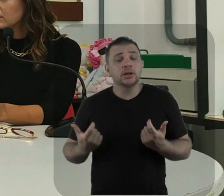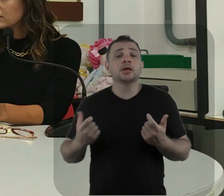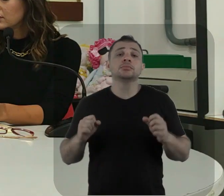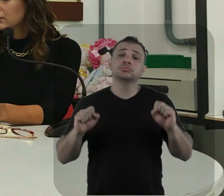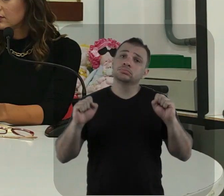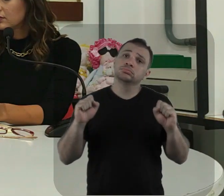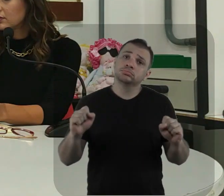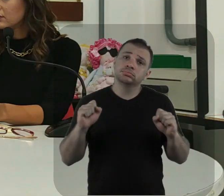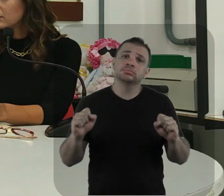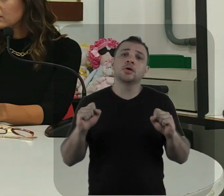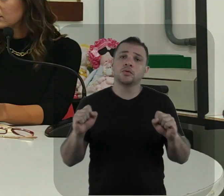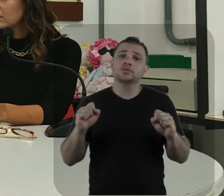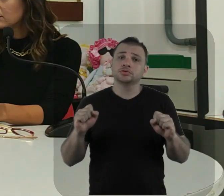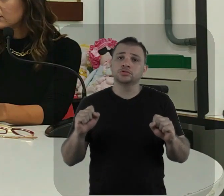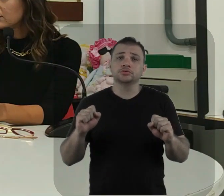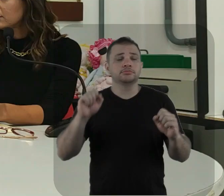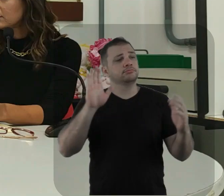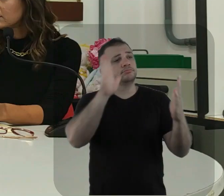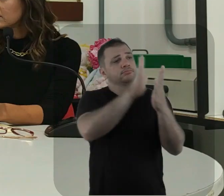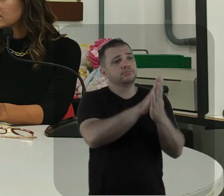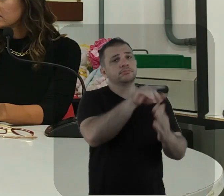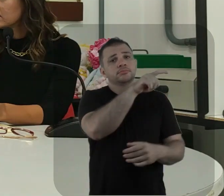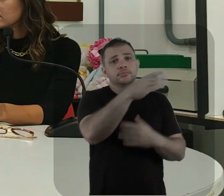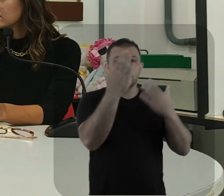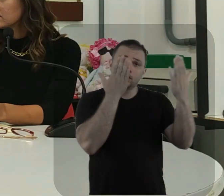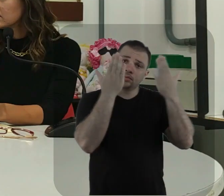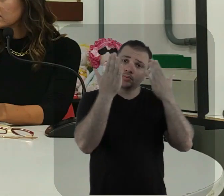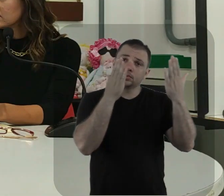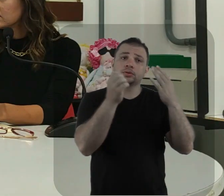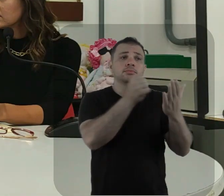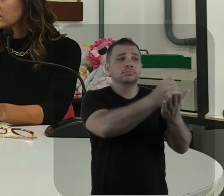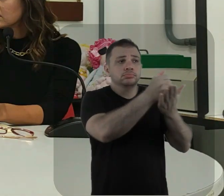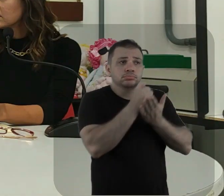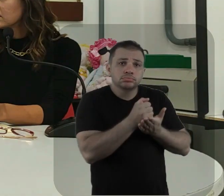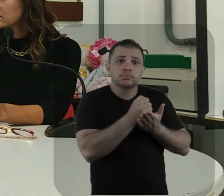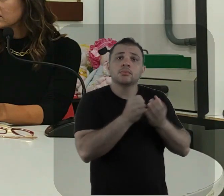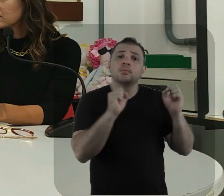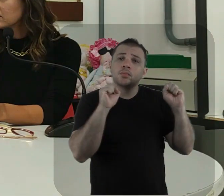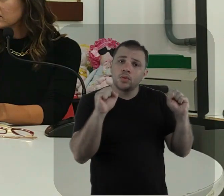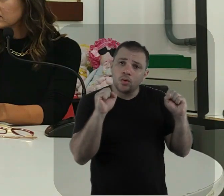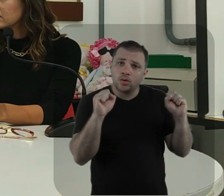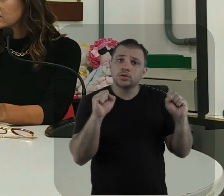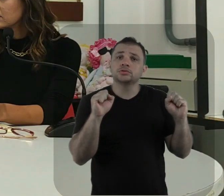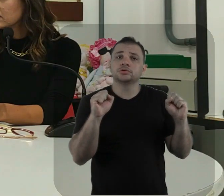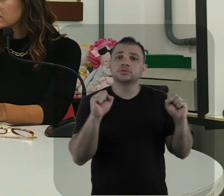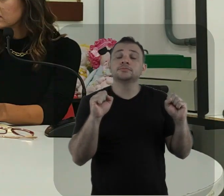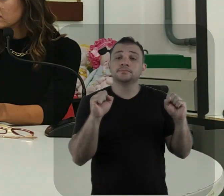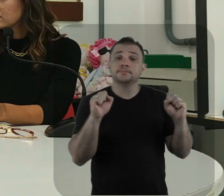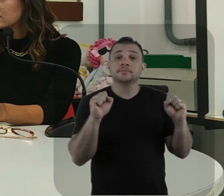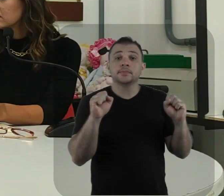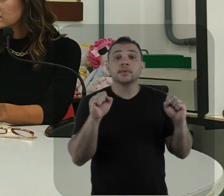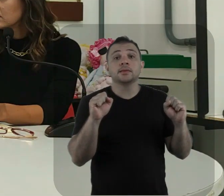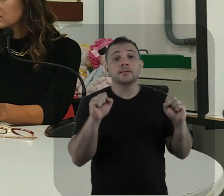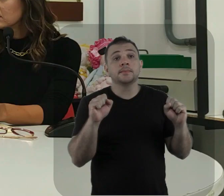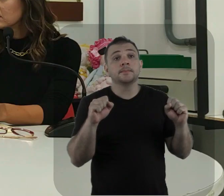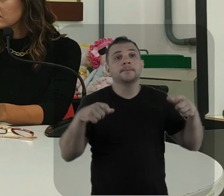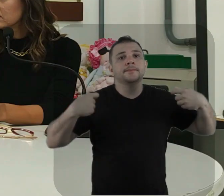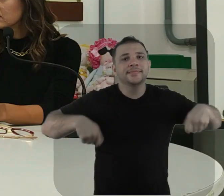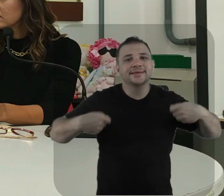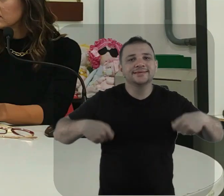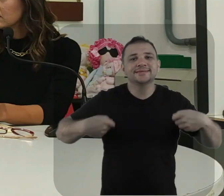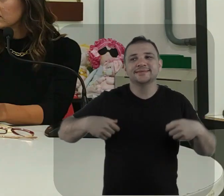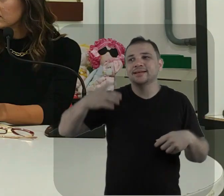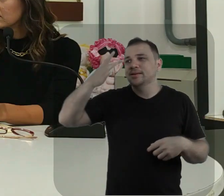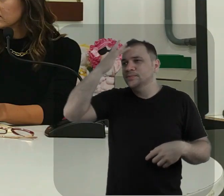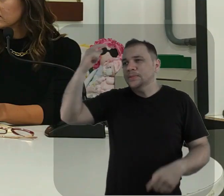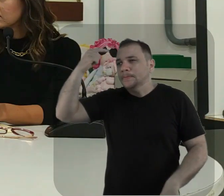não está dando conta, né, penso que é, né, um bom indicador aí para uma busca de ajuda da psicoterapia, por exemplo,